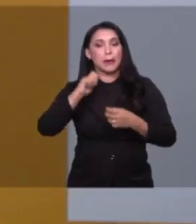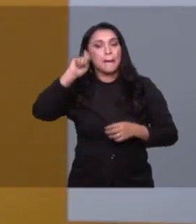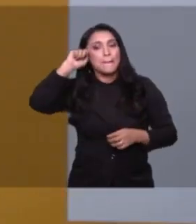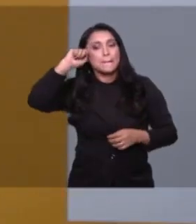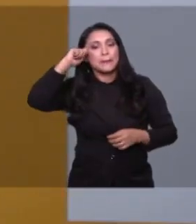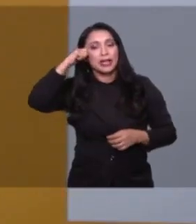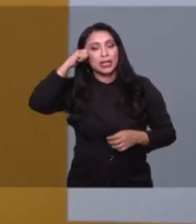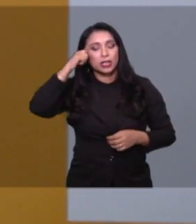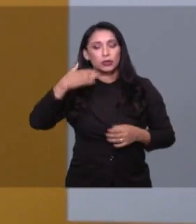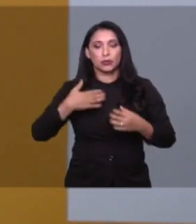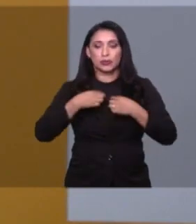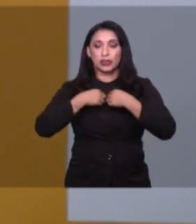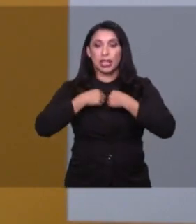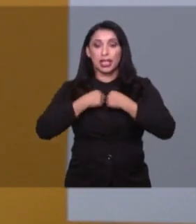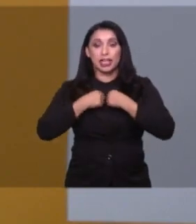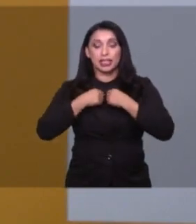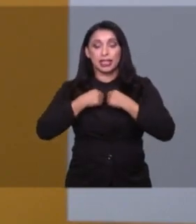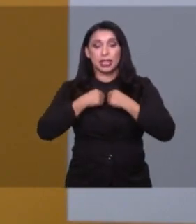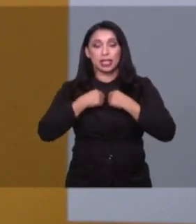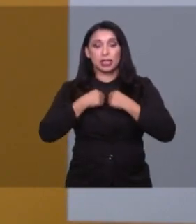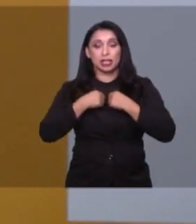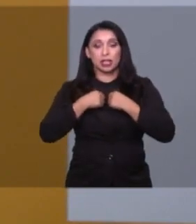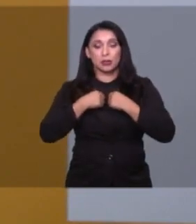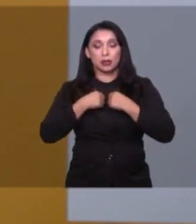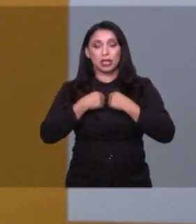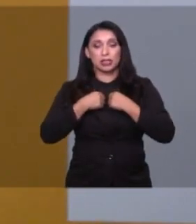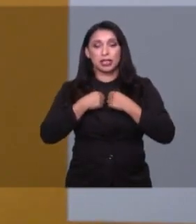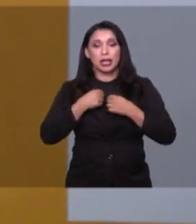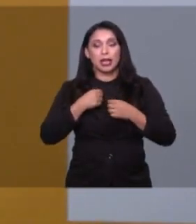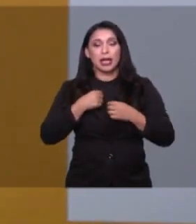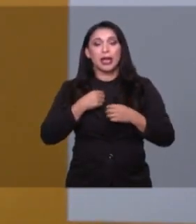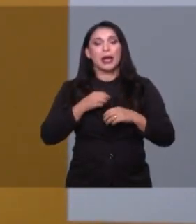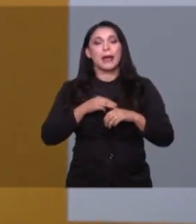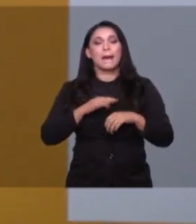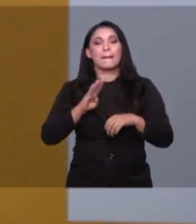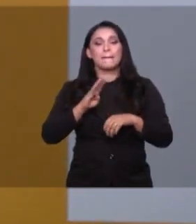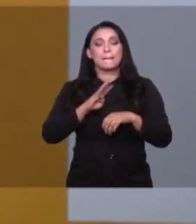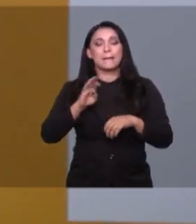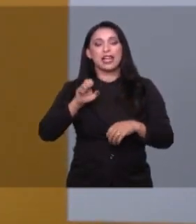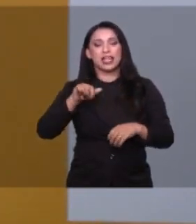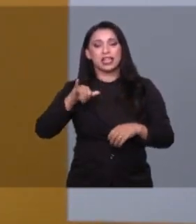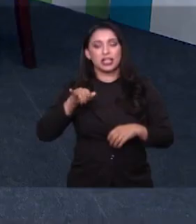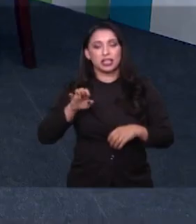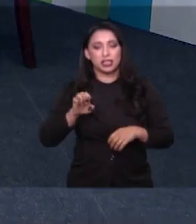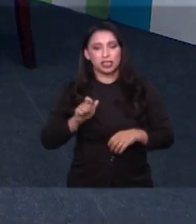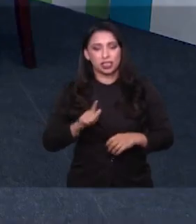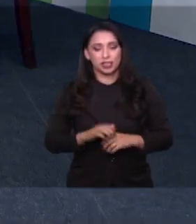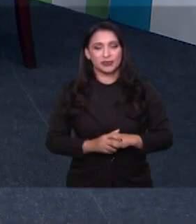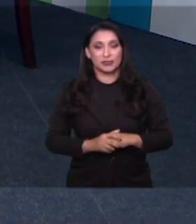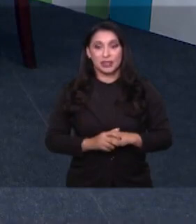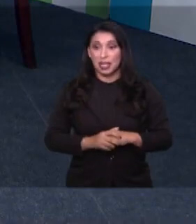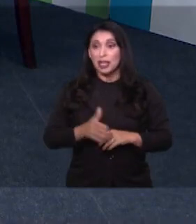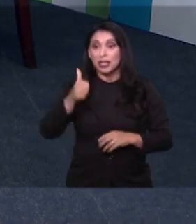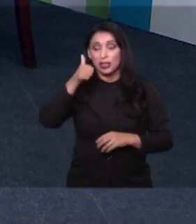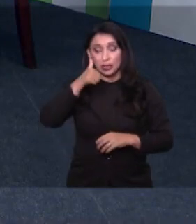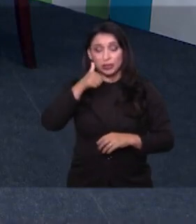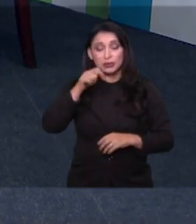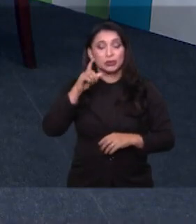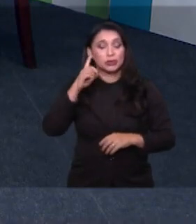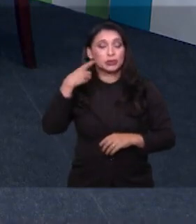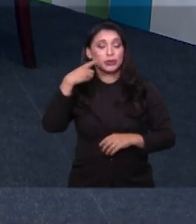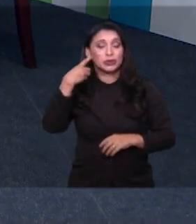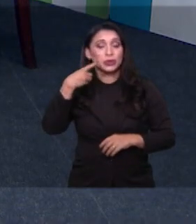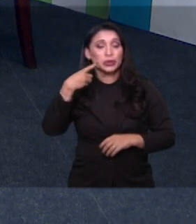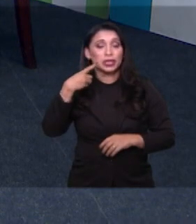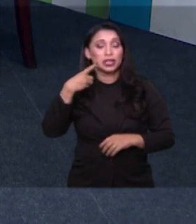preto e outra blusa que está por baixo, beige. É isso. E a senhora, doutora Leide? Bem, eu